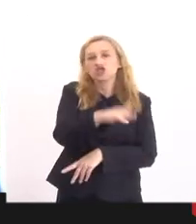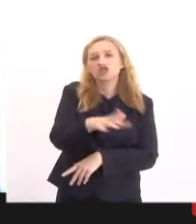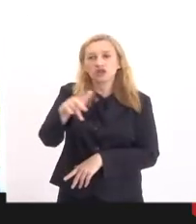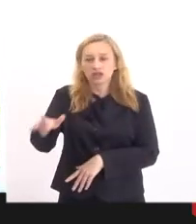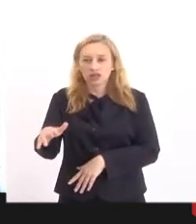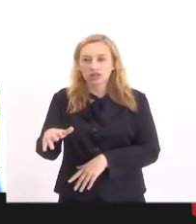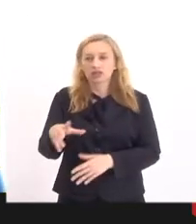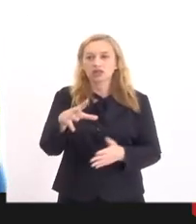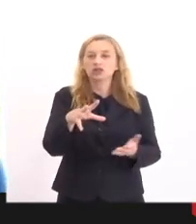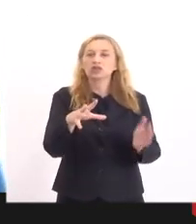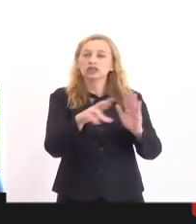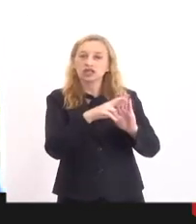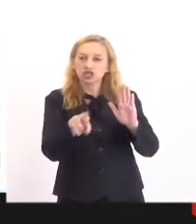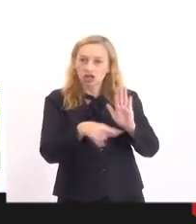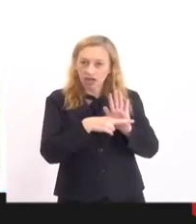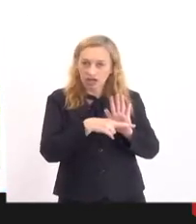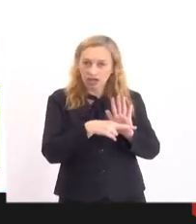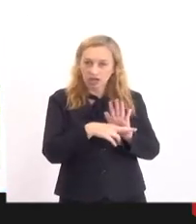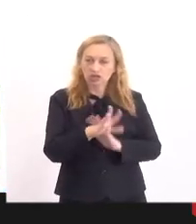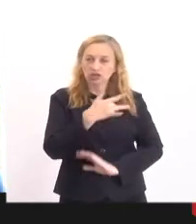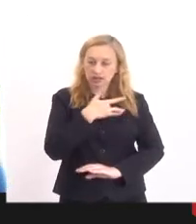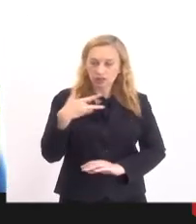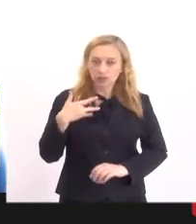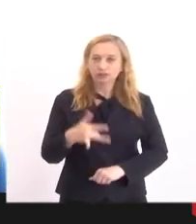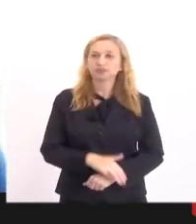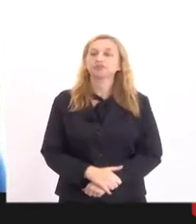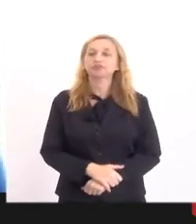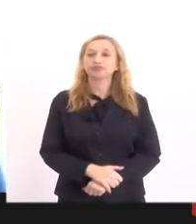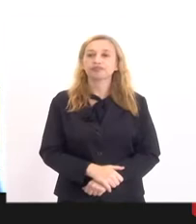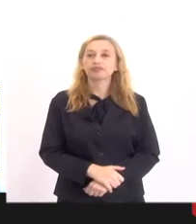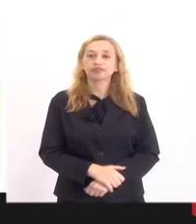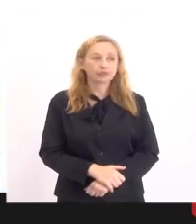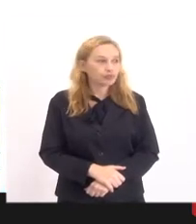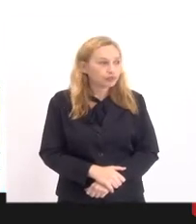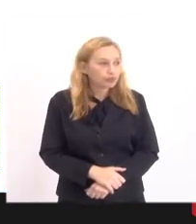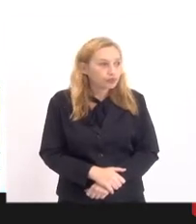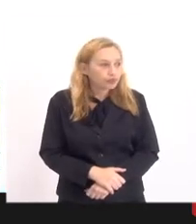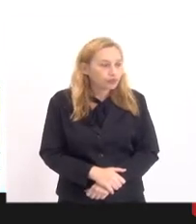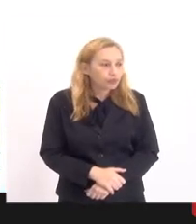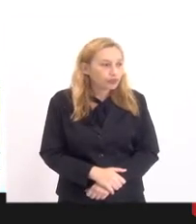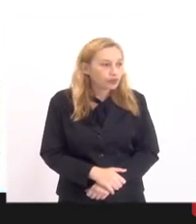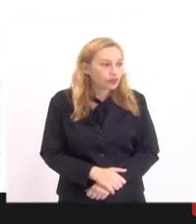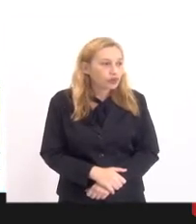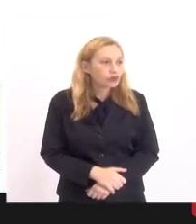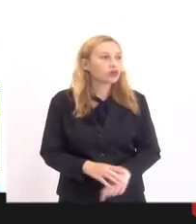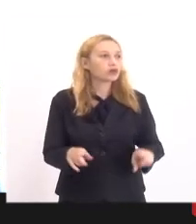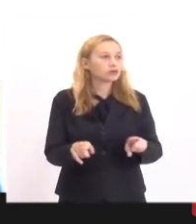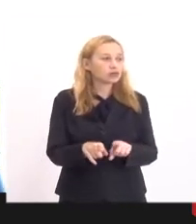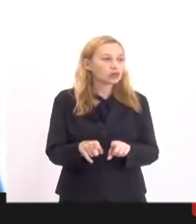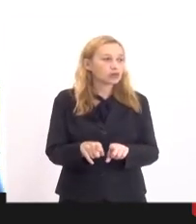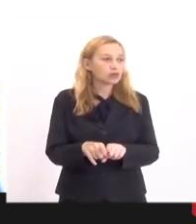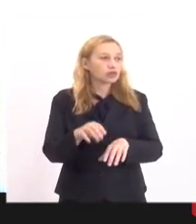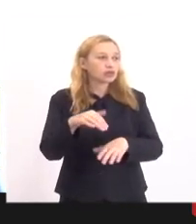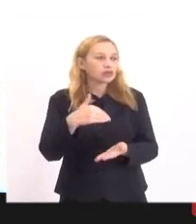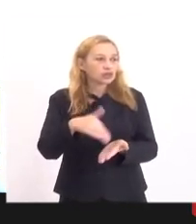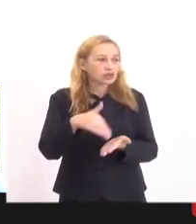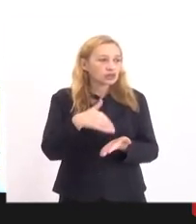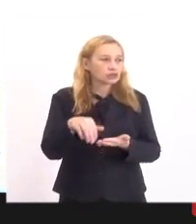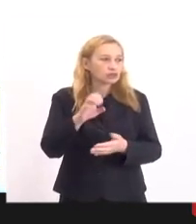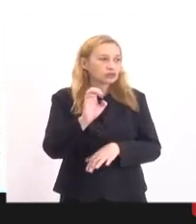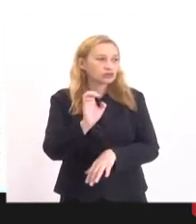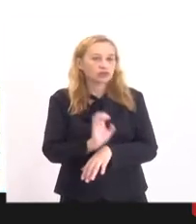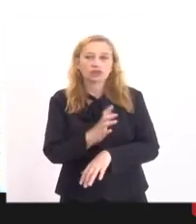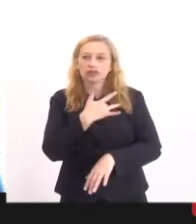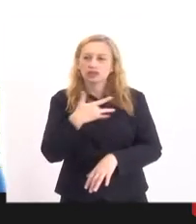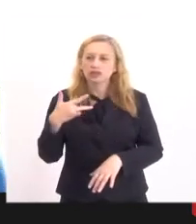de protocolo para que a gente tenha um retorno seguro. E, bom, ontem, em conversão com o secretário estadual de Saúde, ele passou uma informação que